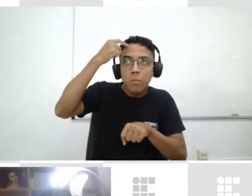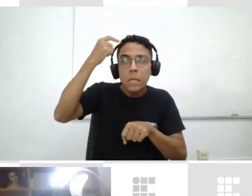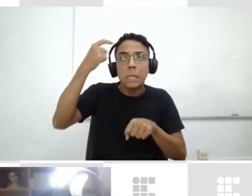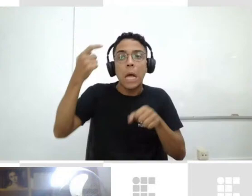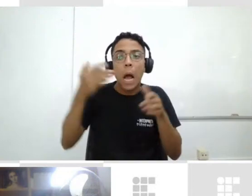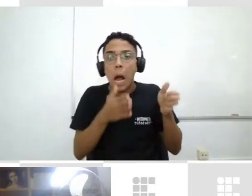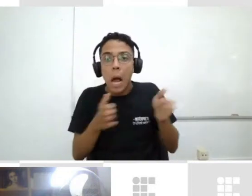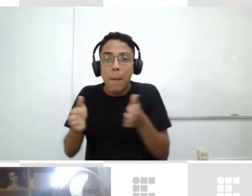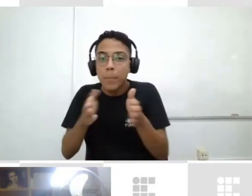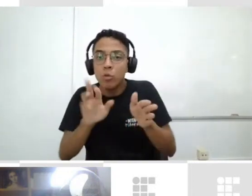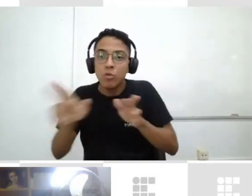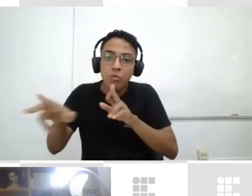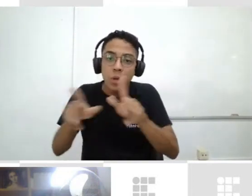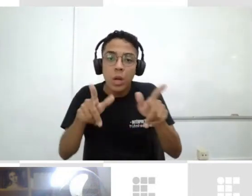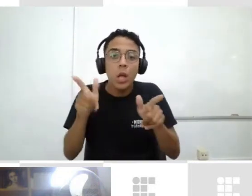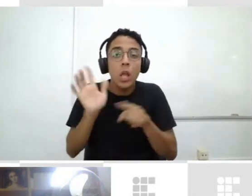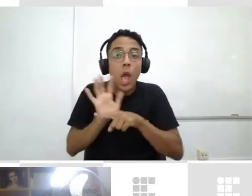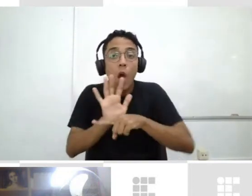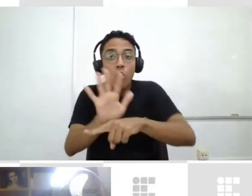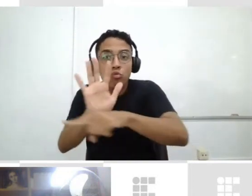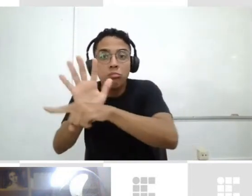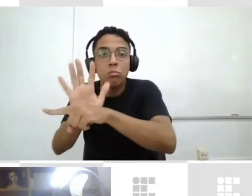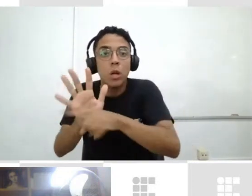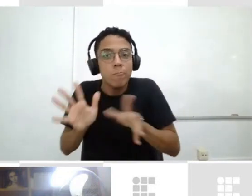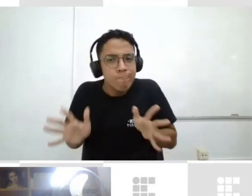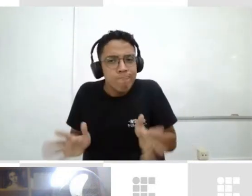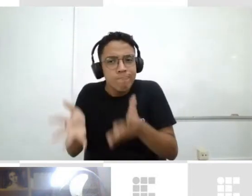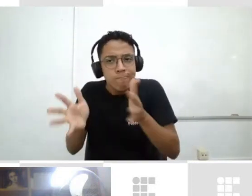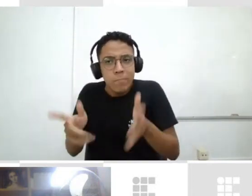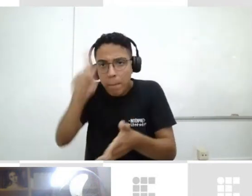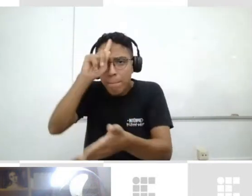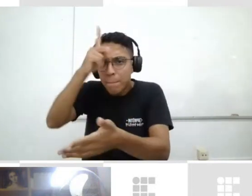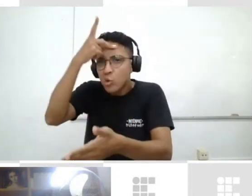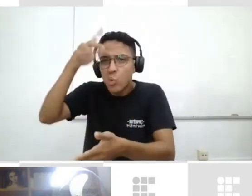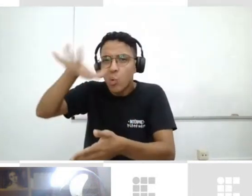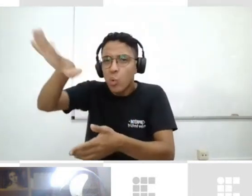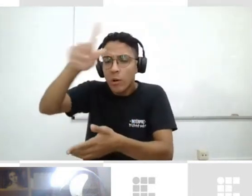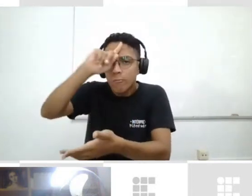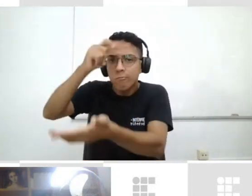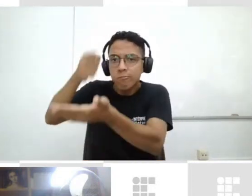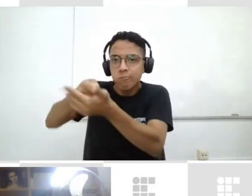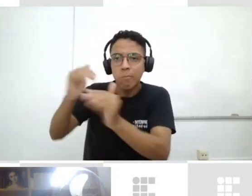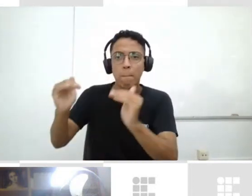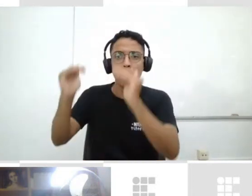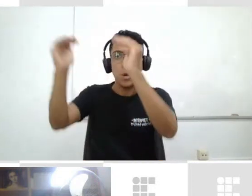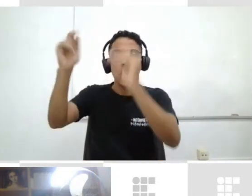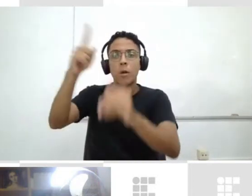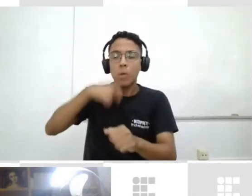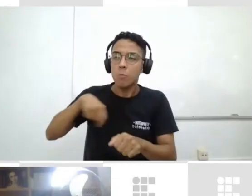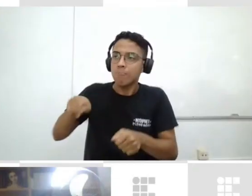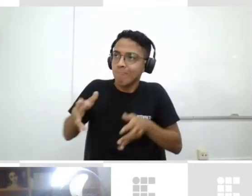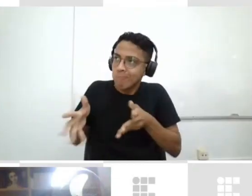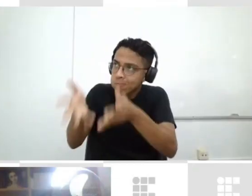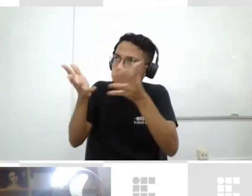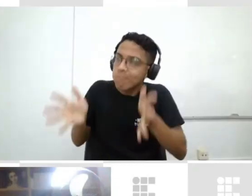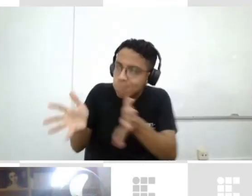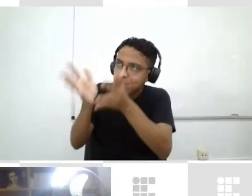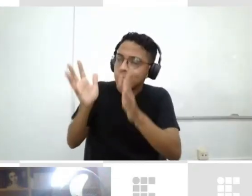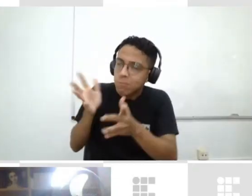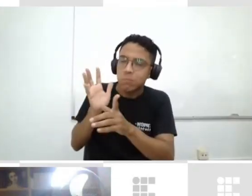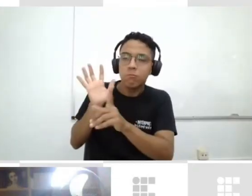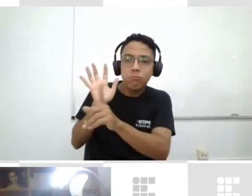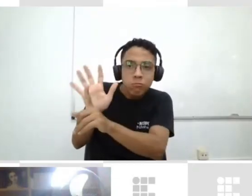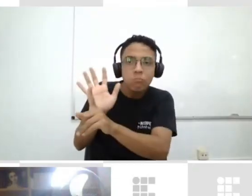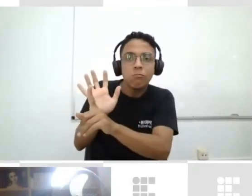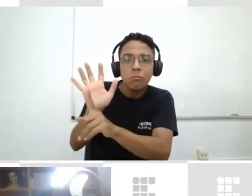pressionar os que decidem, né? Nós podemos pressionar os que decidem, né? Os que tomam as decisões para que a gente possa